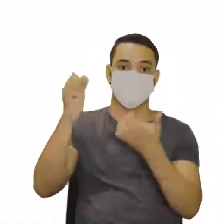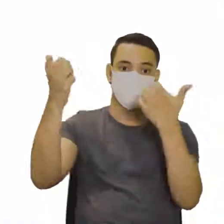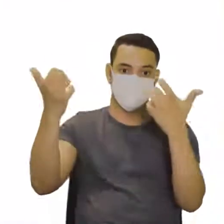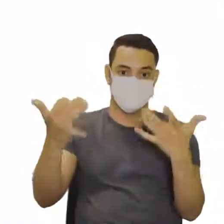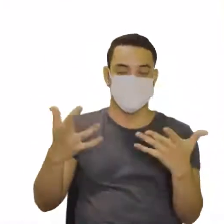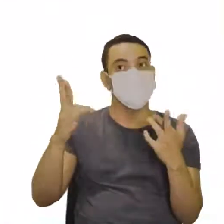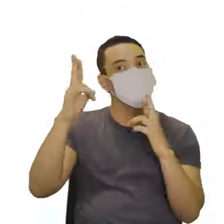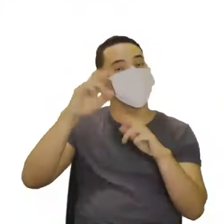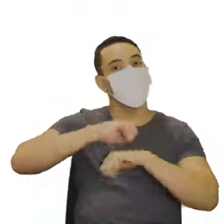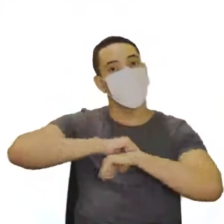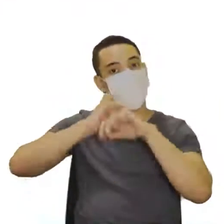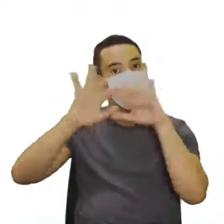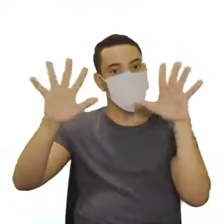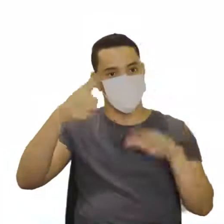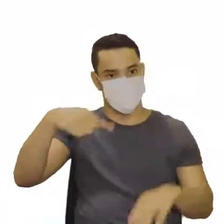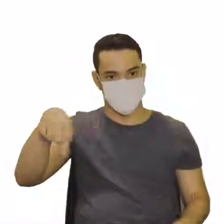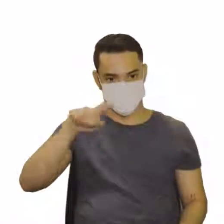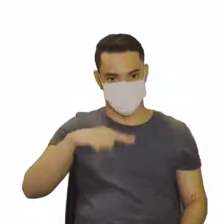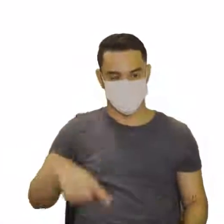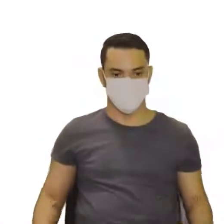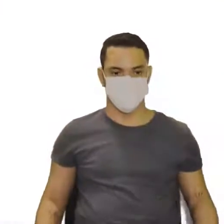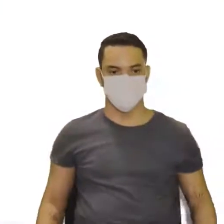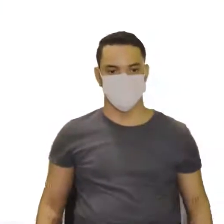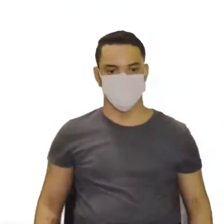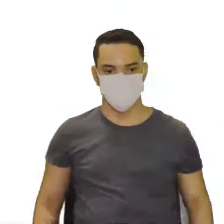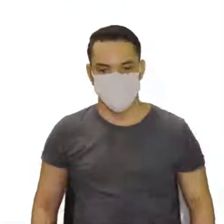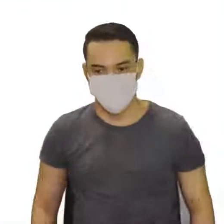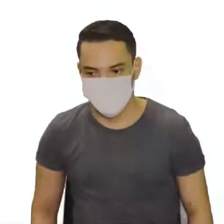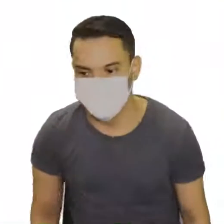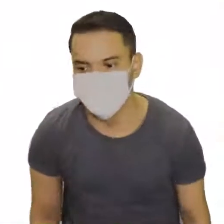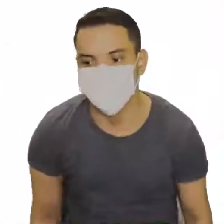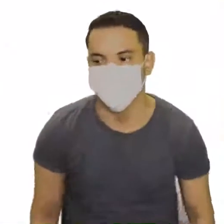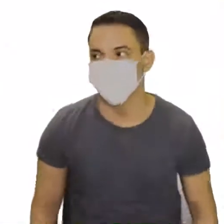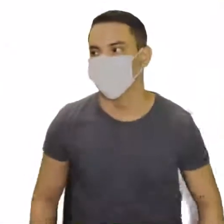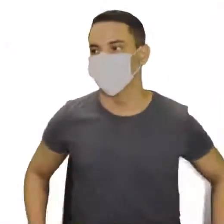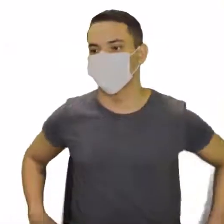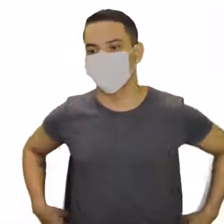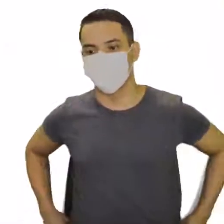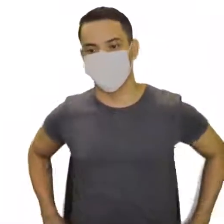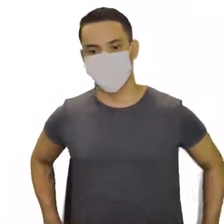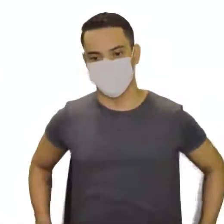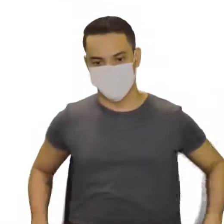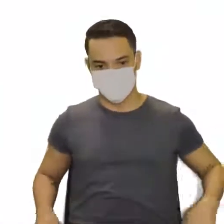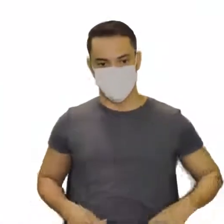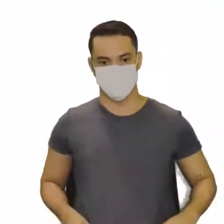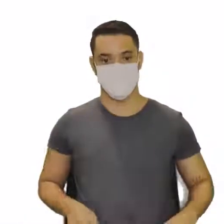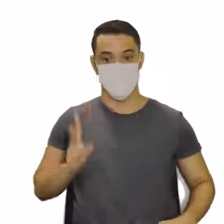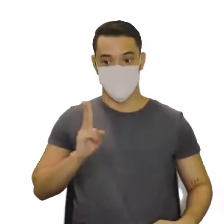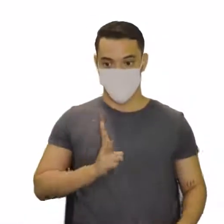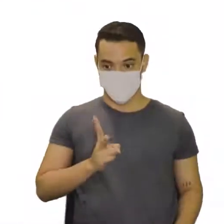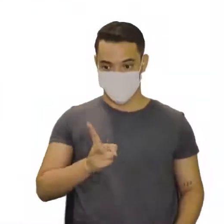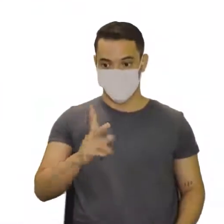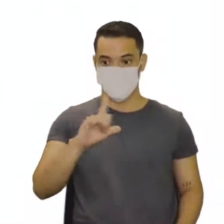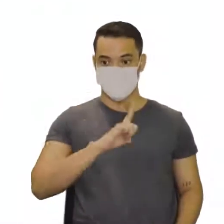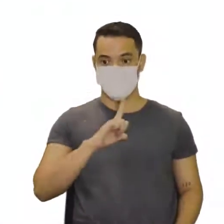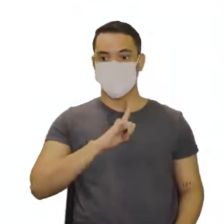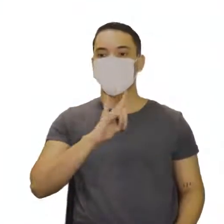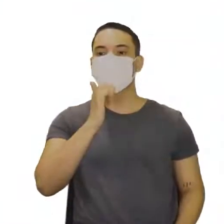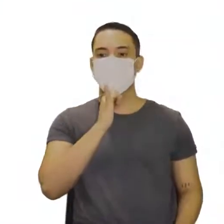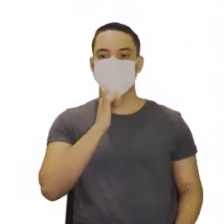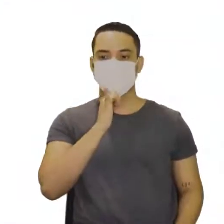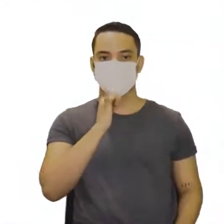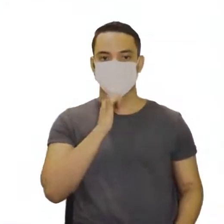que tenha ficado claro para vocês isso daí, ok? Bom, jovens, continuando, vamos aqui para um